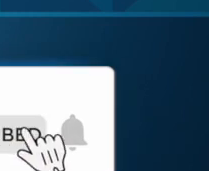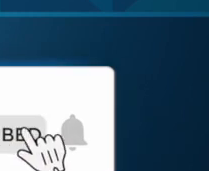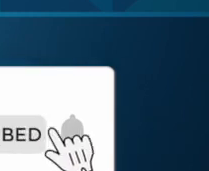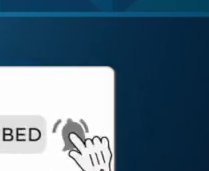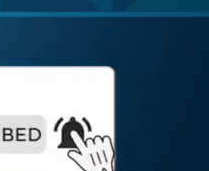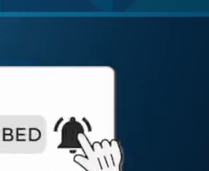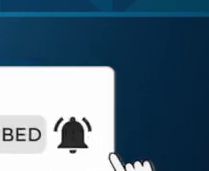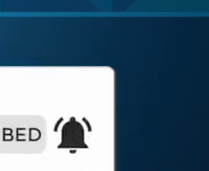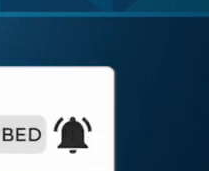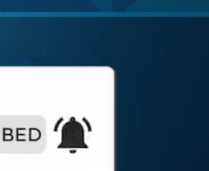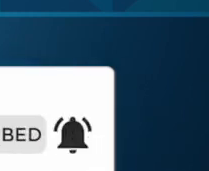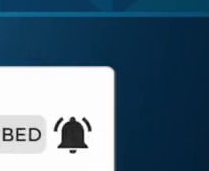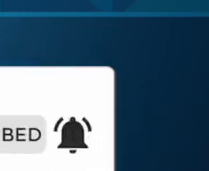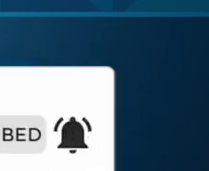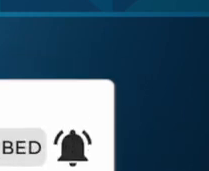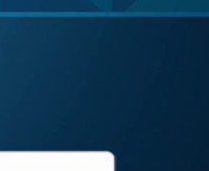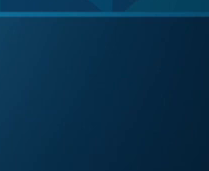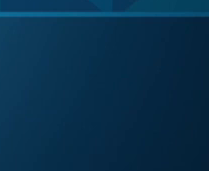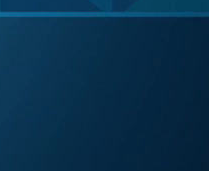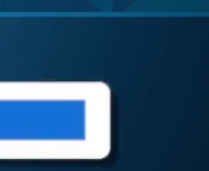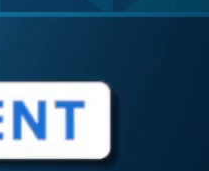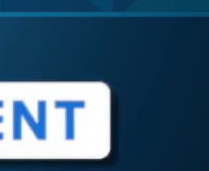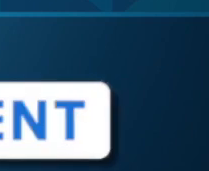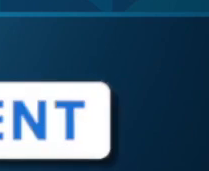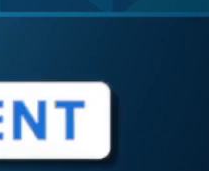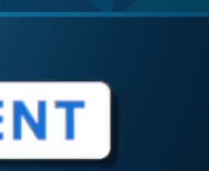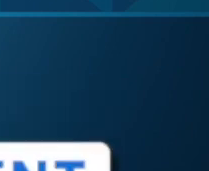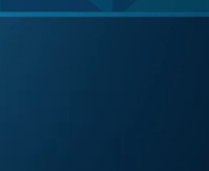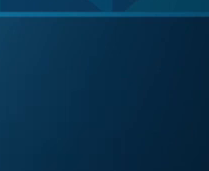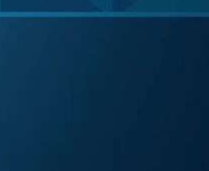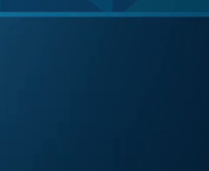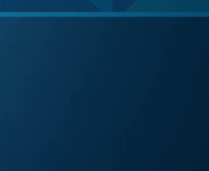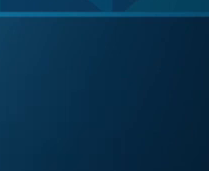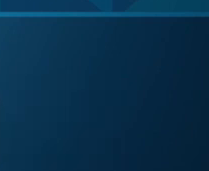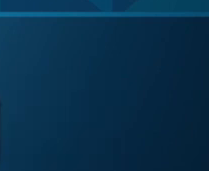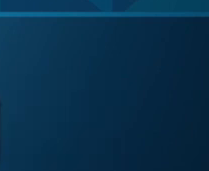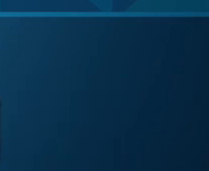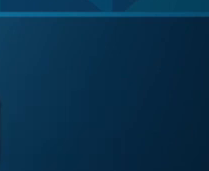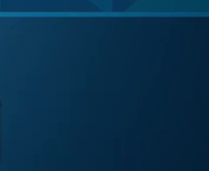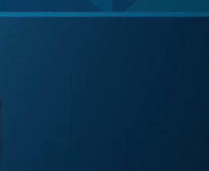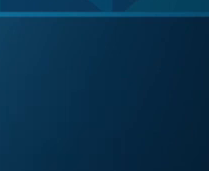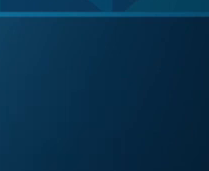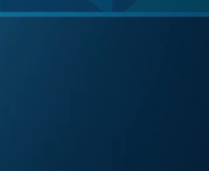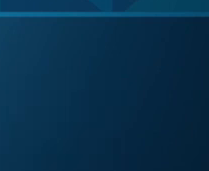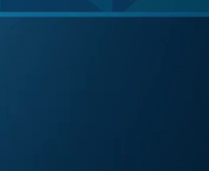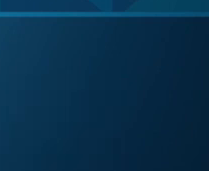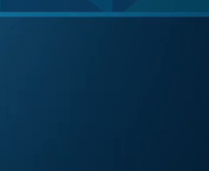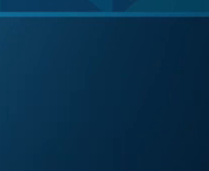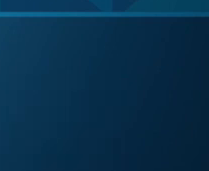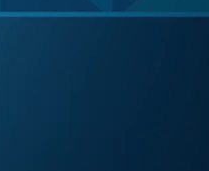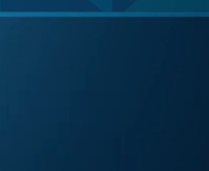RTTL, hanehang botão notificação. Fo comentário no fahetutang ba media social siraseluk.